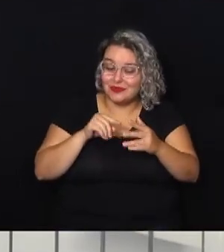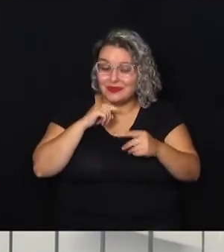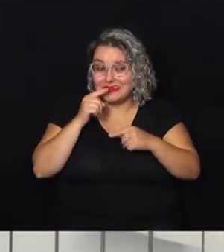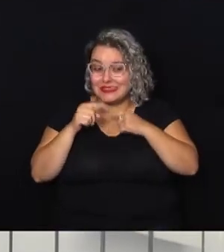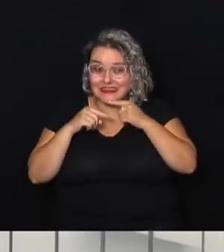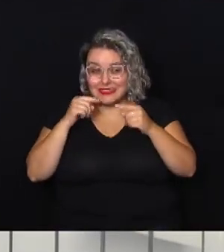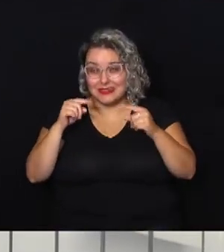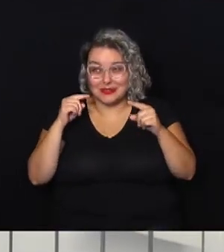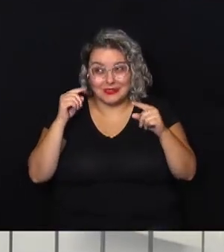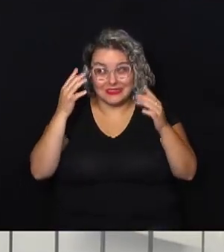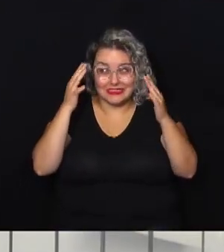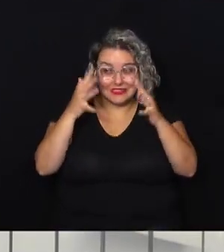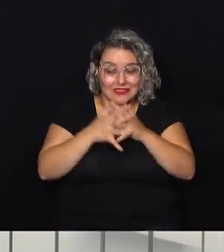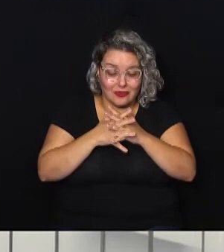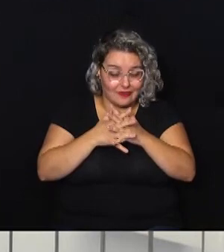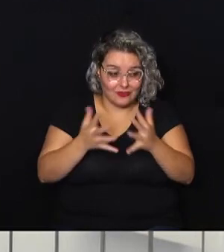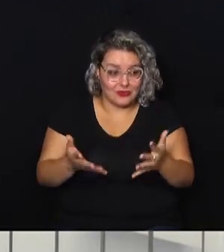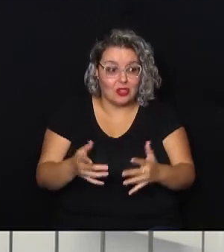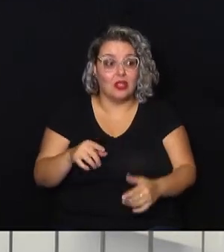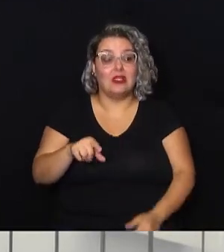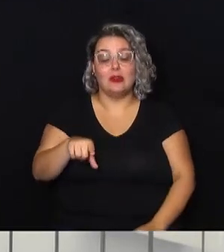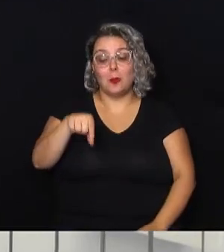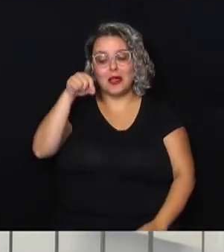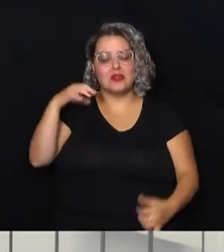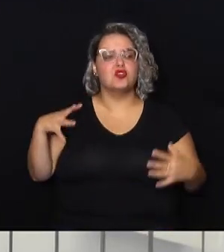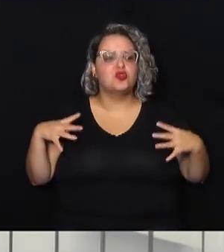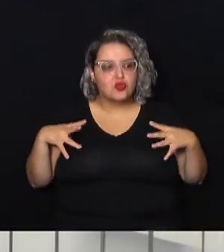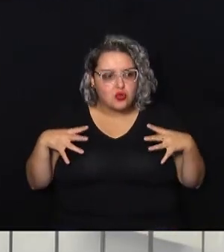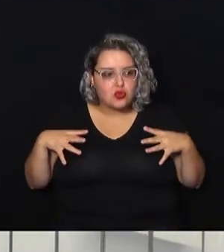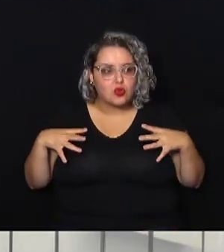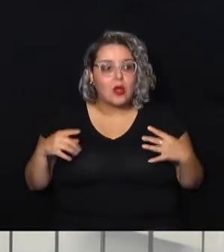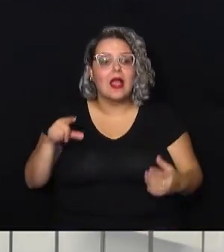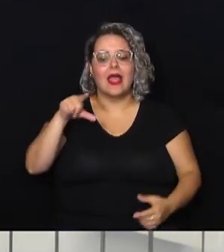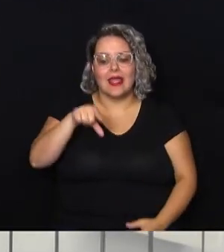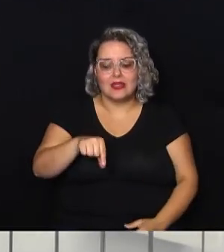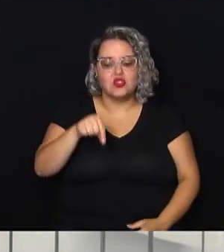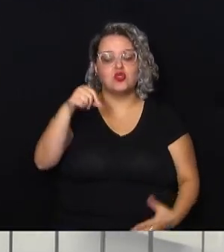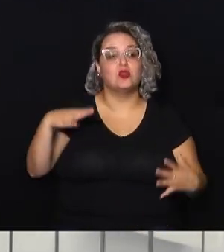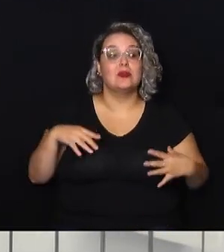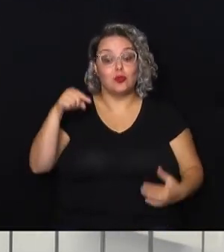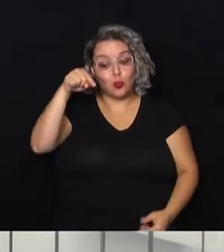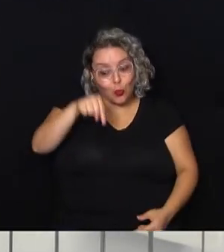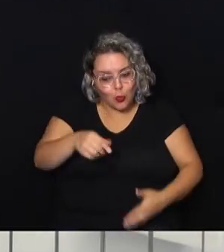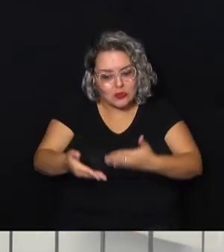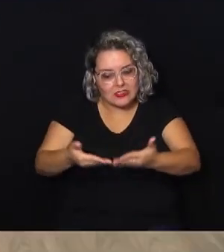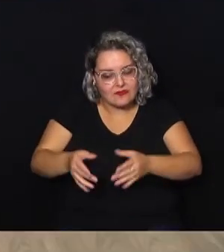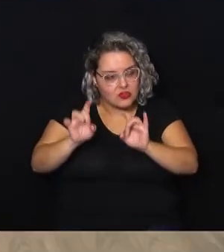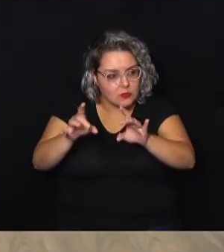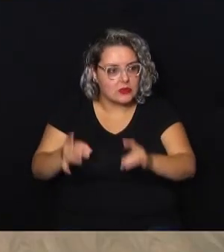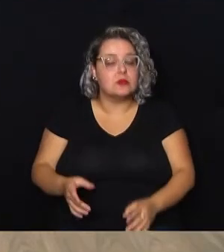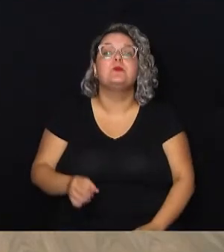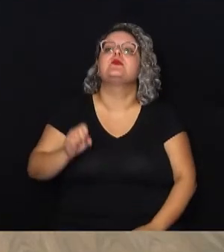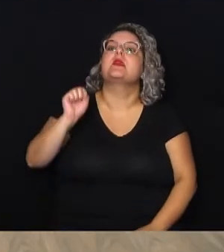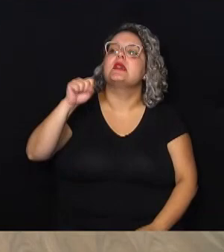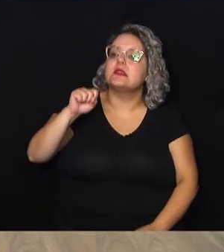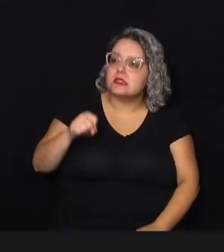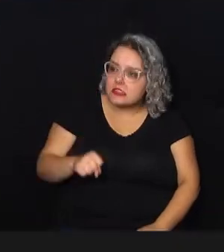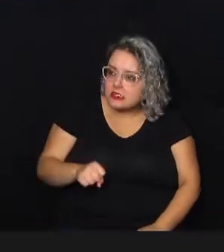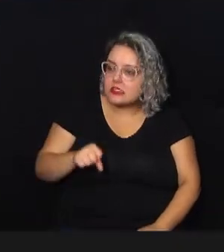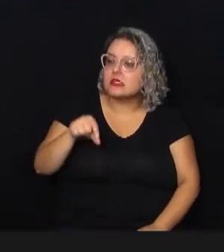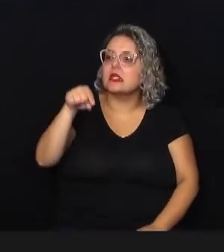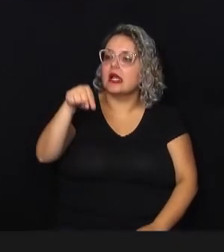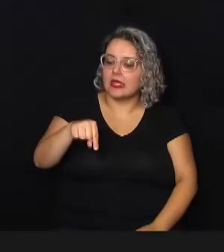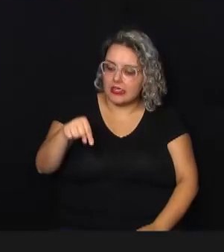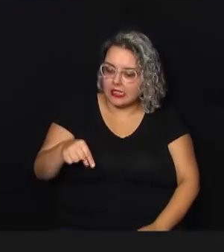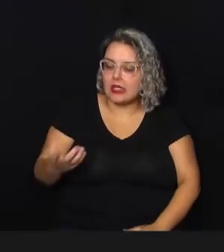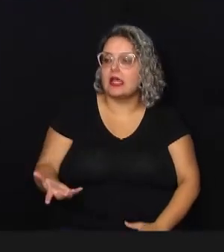funcionar, ali não. Então o ponto facultativo é isso, fica a escolha daquele serviço. Exatamente, fica a escolha daquele ente,